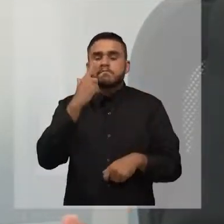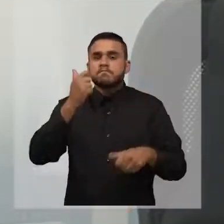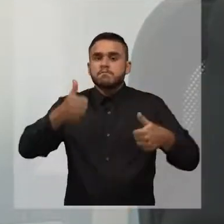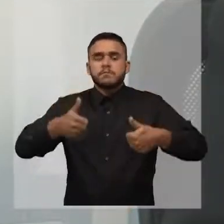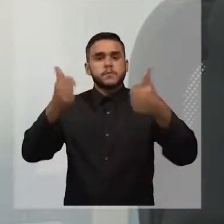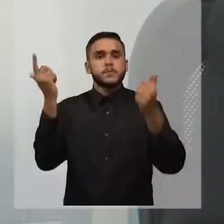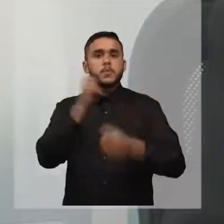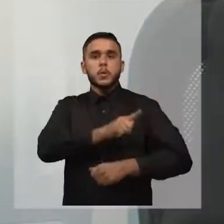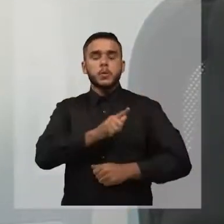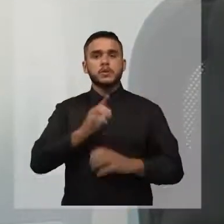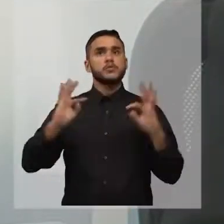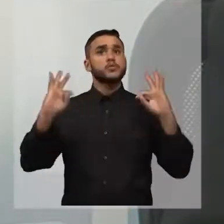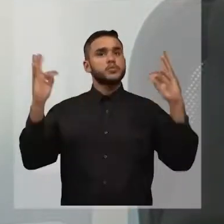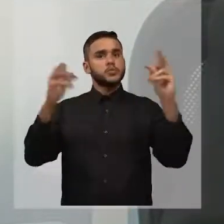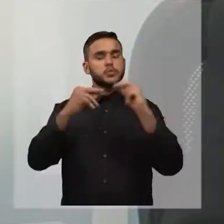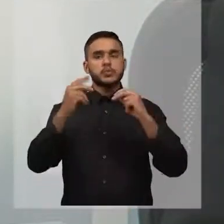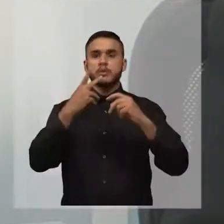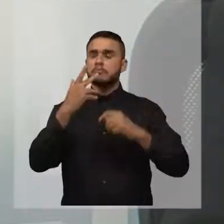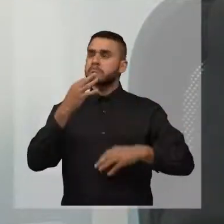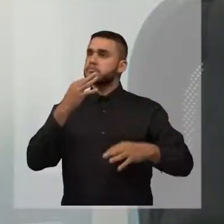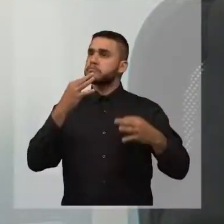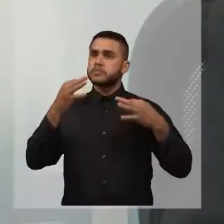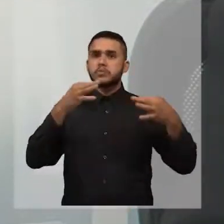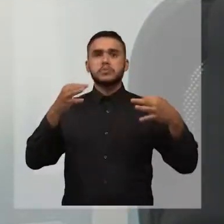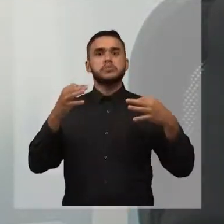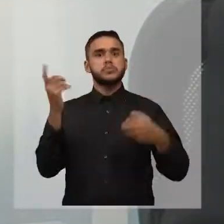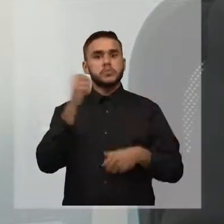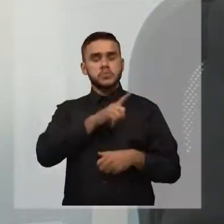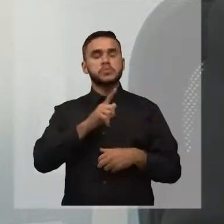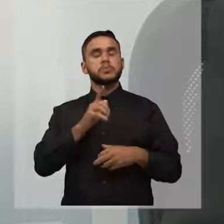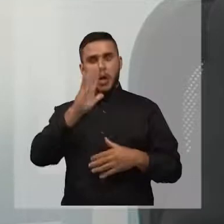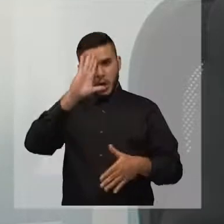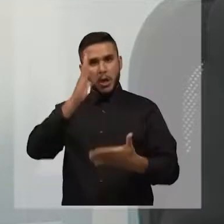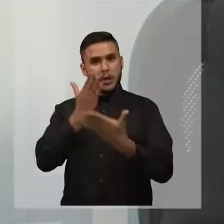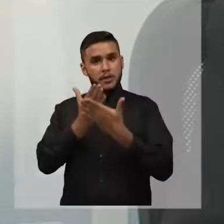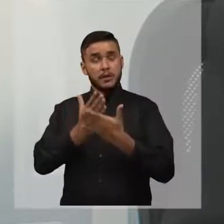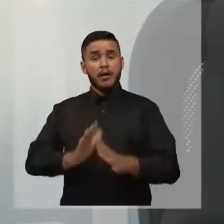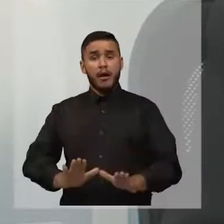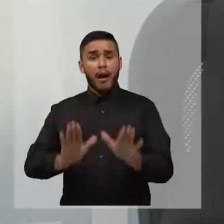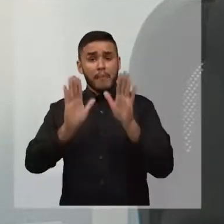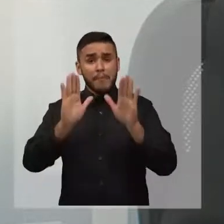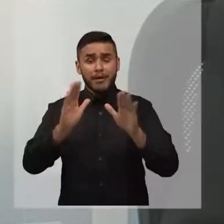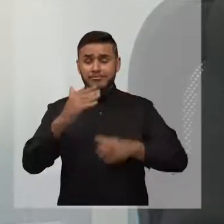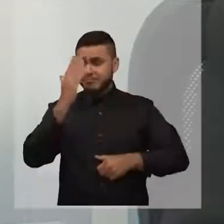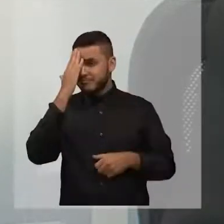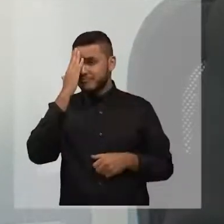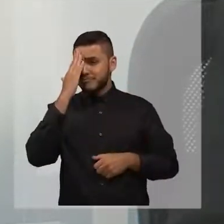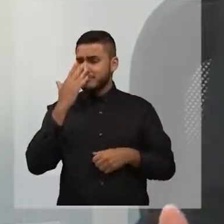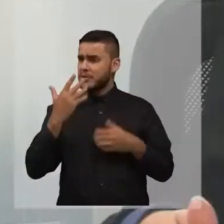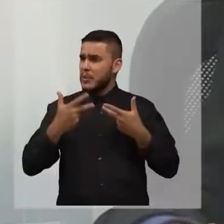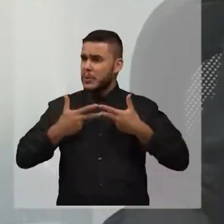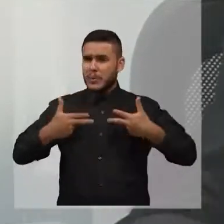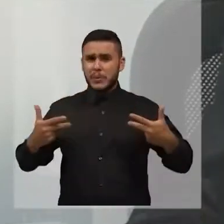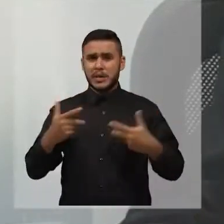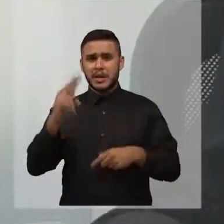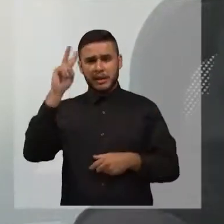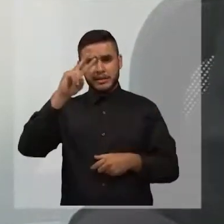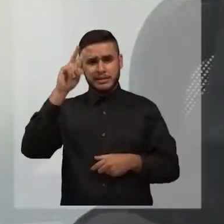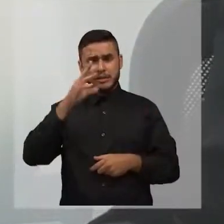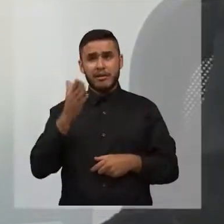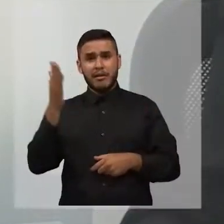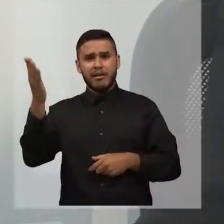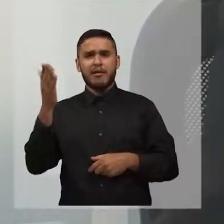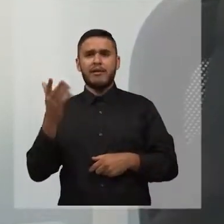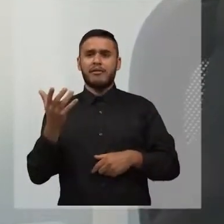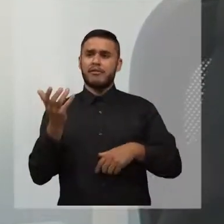parte da opinião pública, mas, ao mesmo tempo, ele consegue destrinchar coisas grandes, como a eleição da Câmara, a eleição